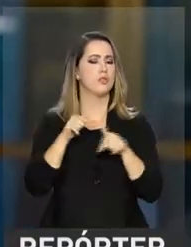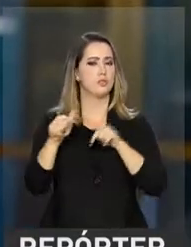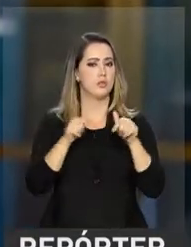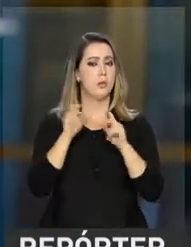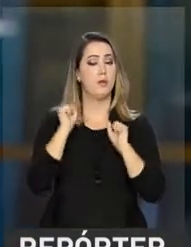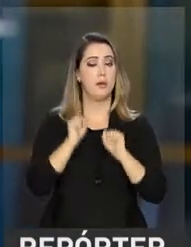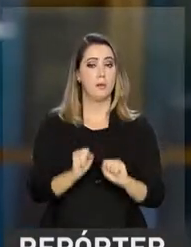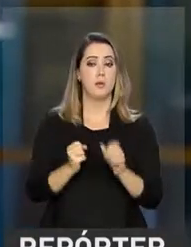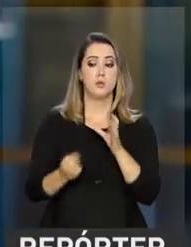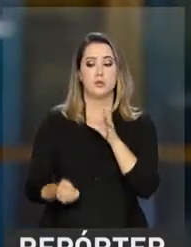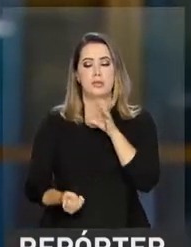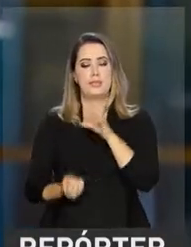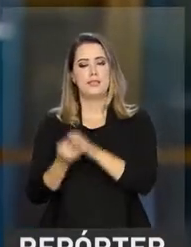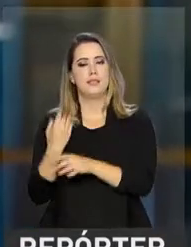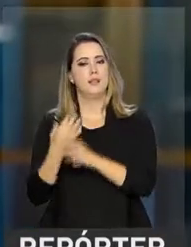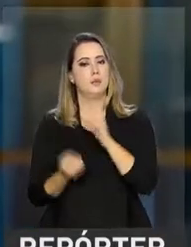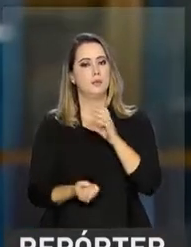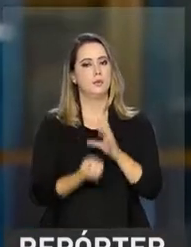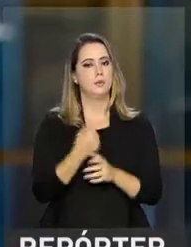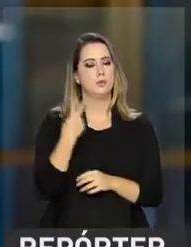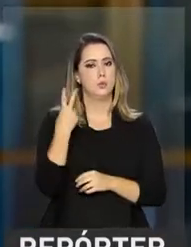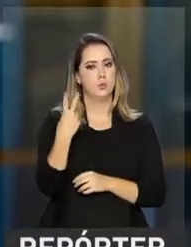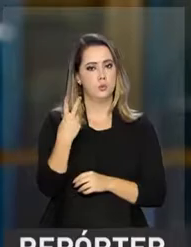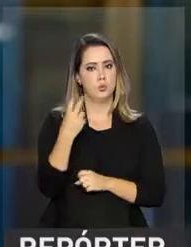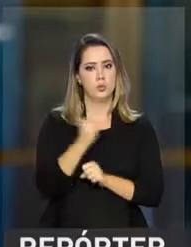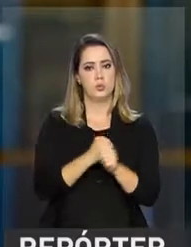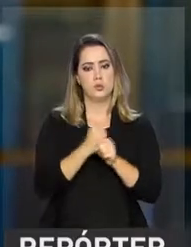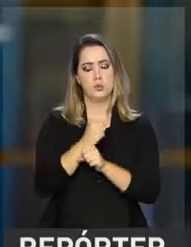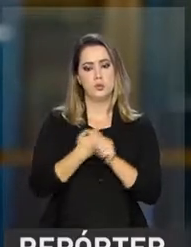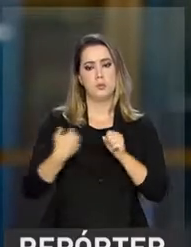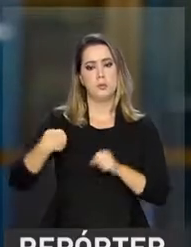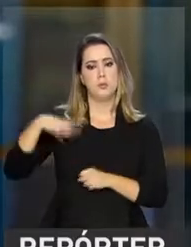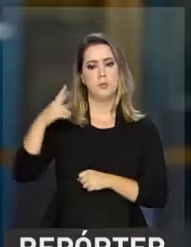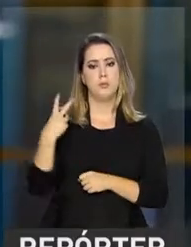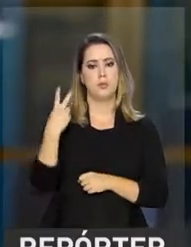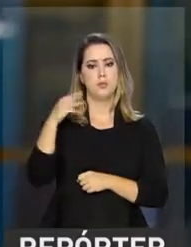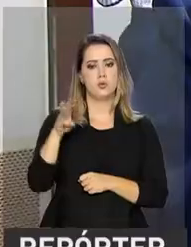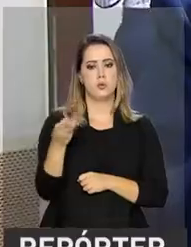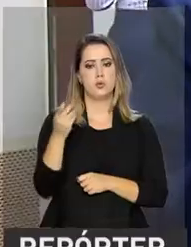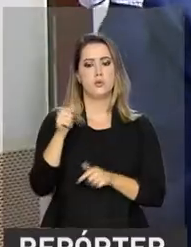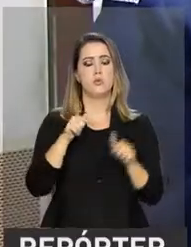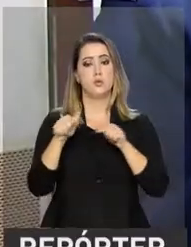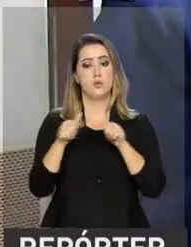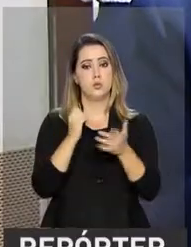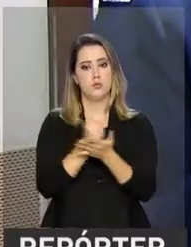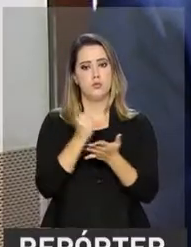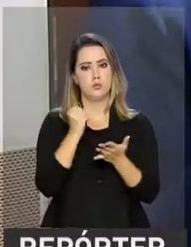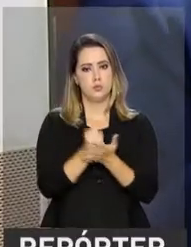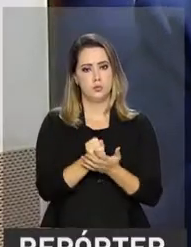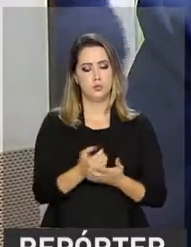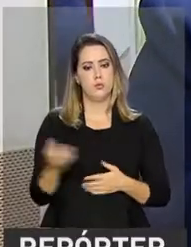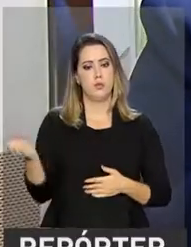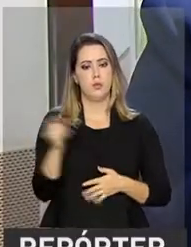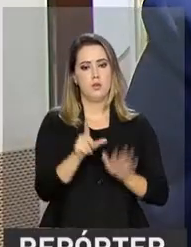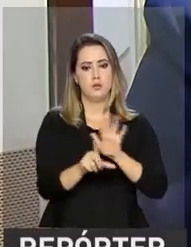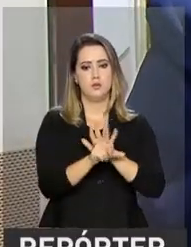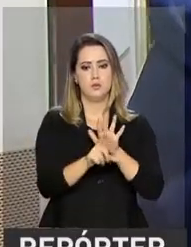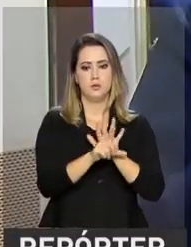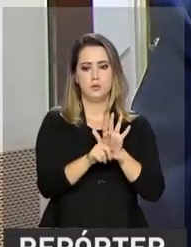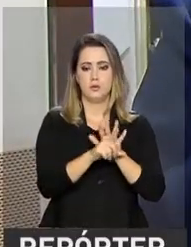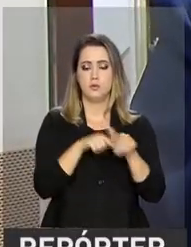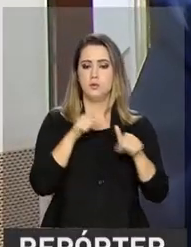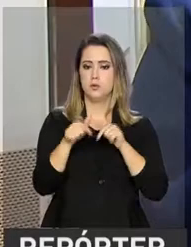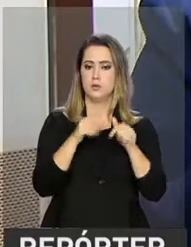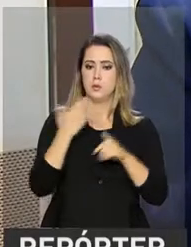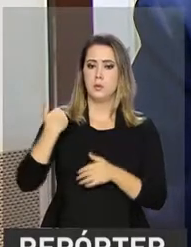capacidade de gerar nos próximos dois anos mais de 2 milhões de empregos a modernização da legislação trabalhista vai